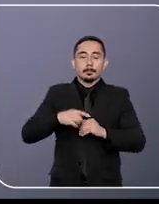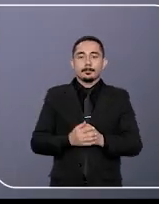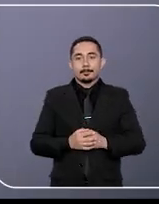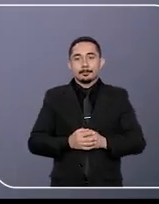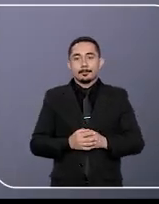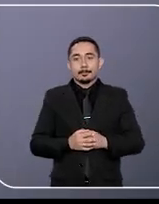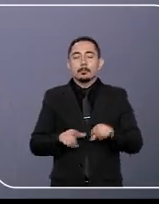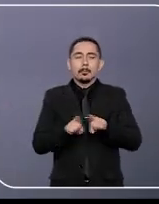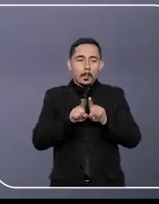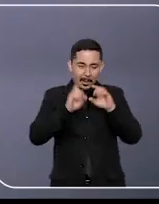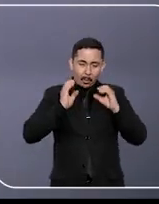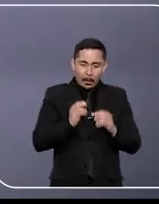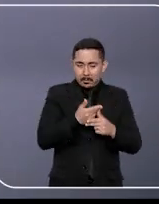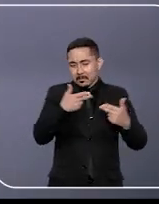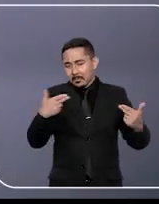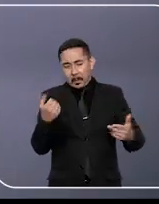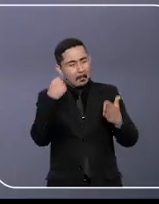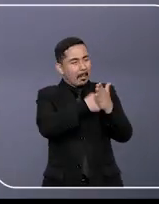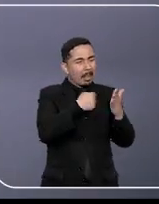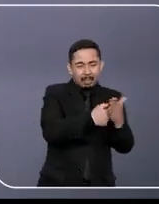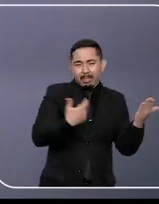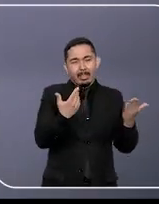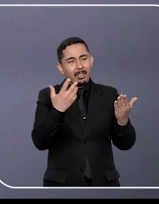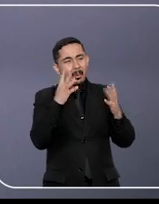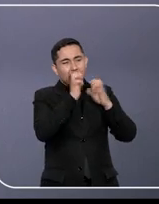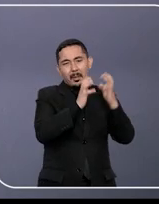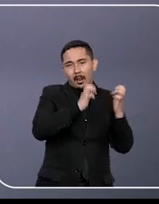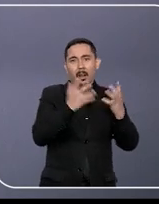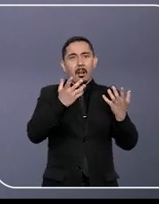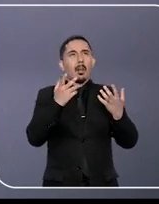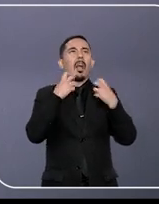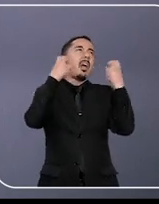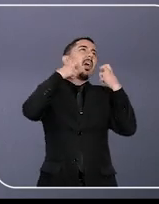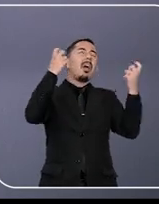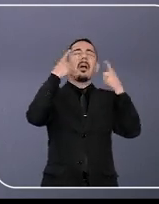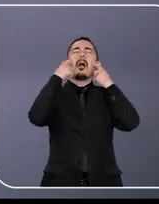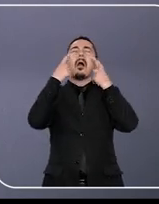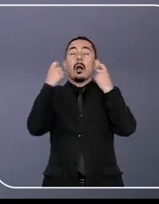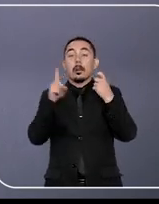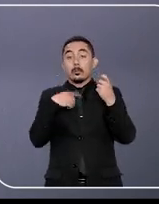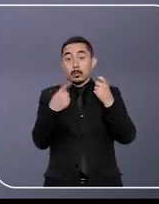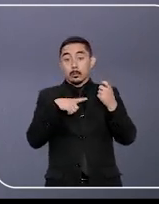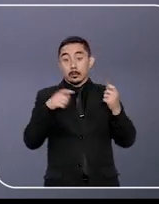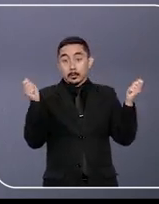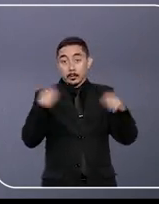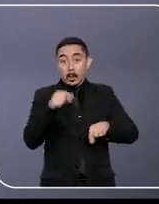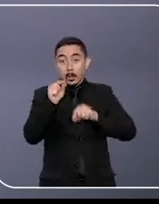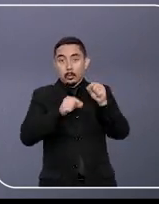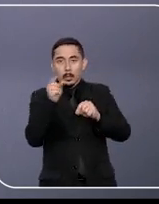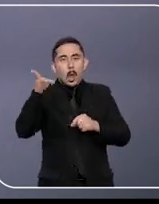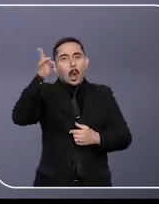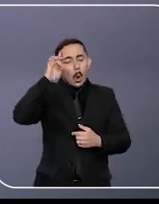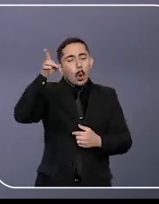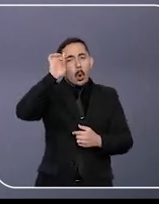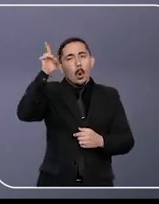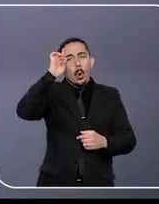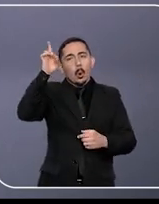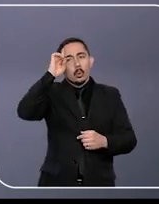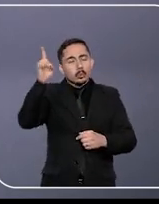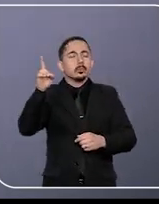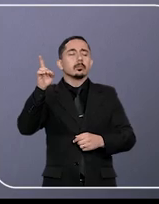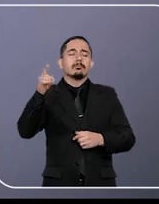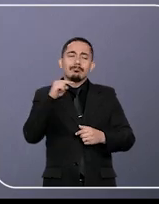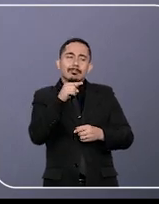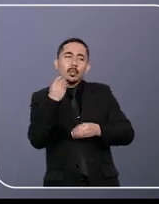comportamentos desafiadores, bater, brigar, fazer birra, chorar demais, é que nós temos a possibilidade a cada dia, no dia a dia,